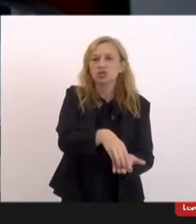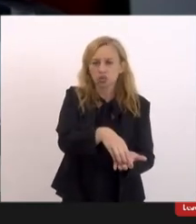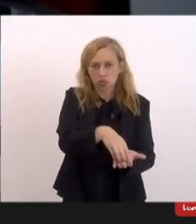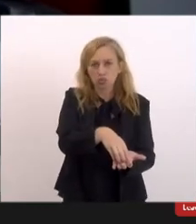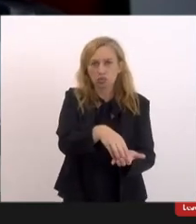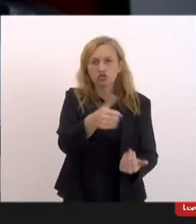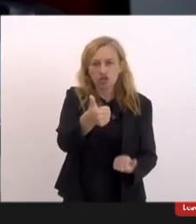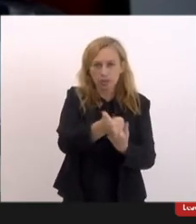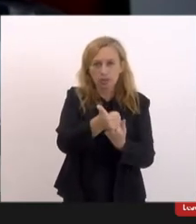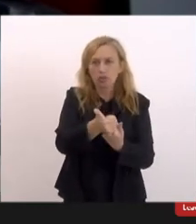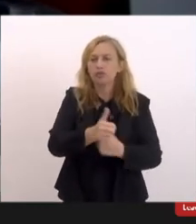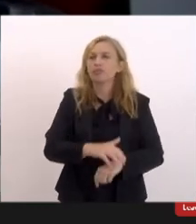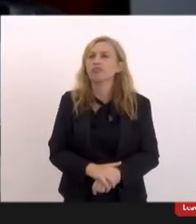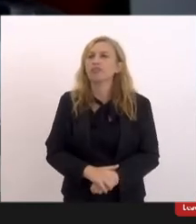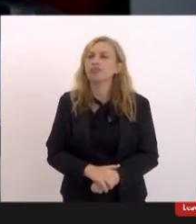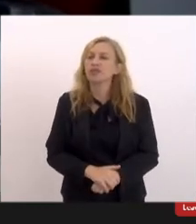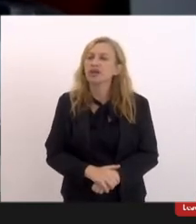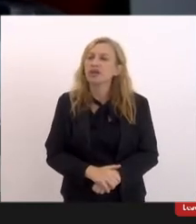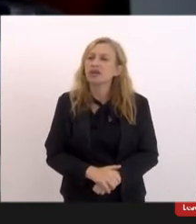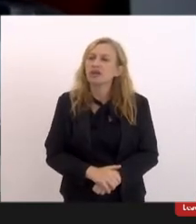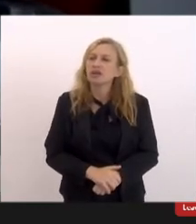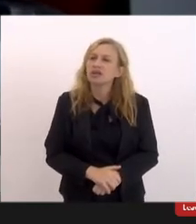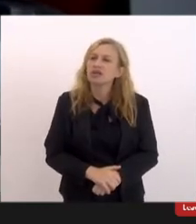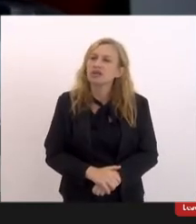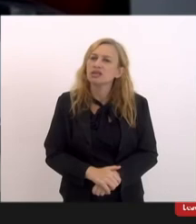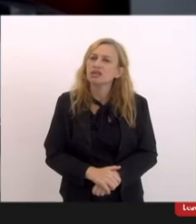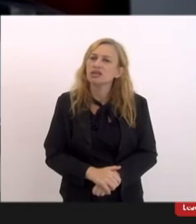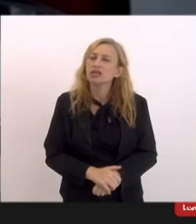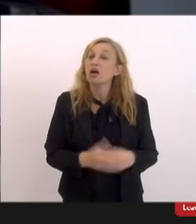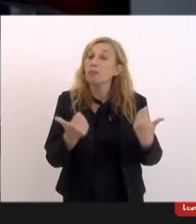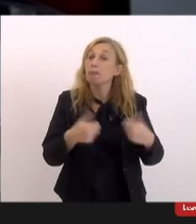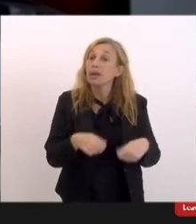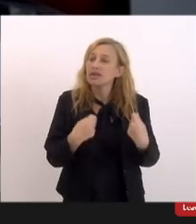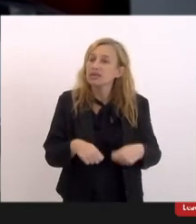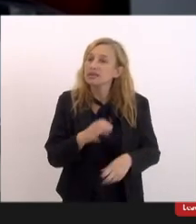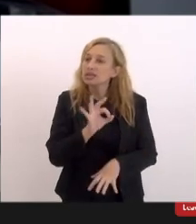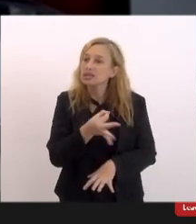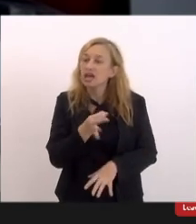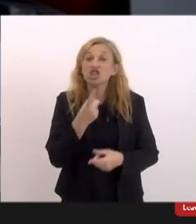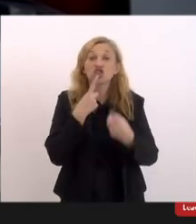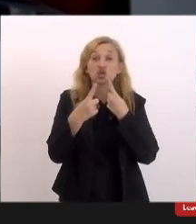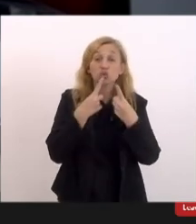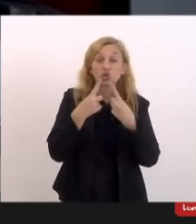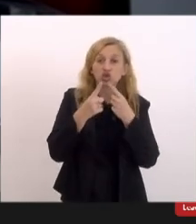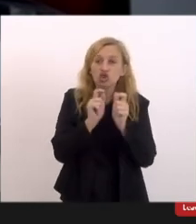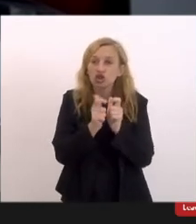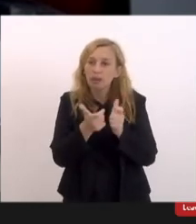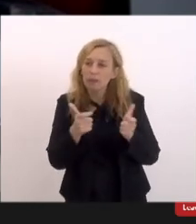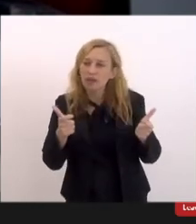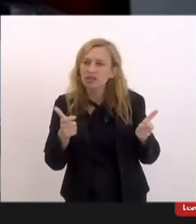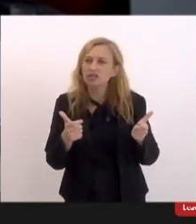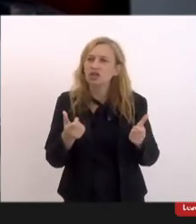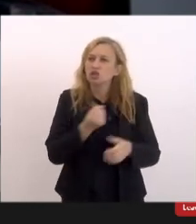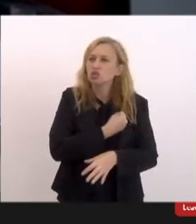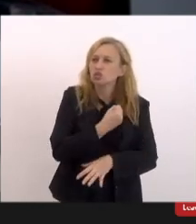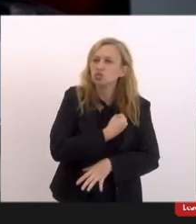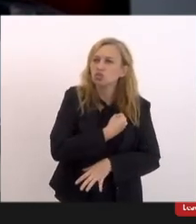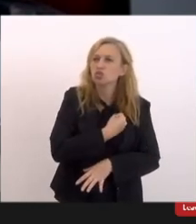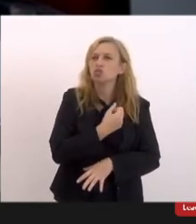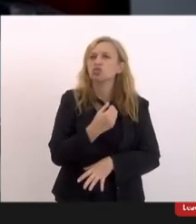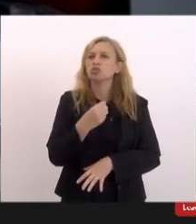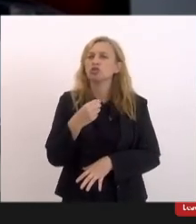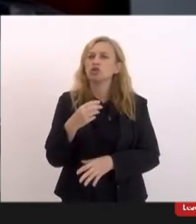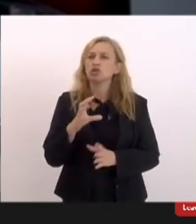desse atendimento. De fato, a gente precisa discutir a ampliação do número de